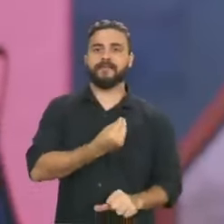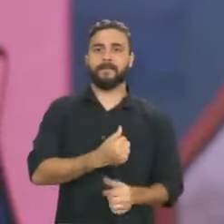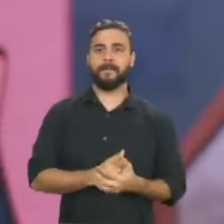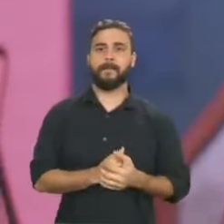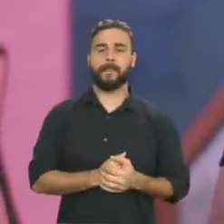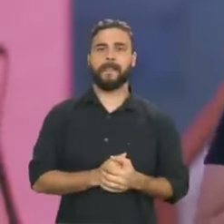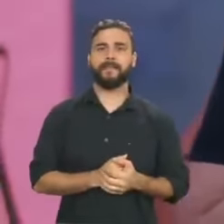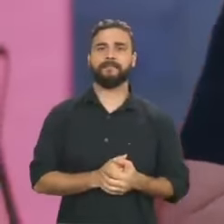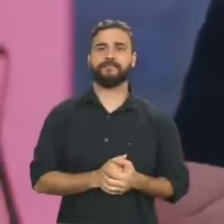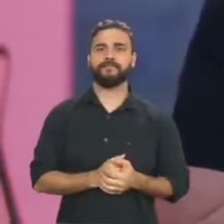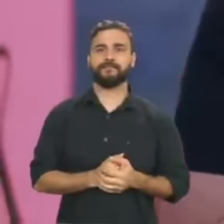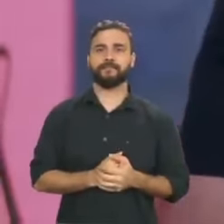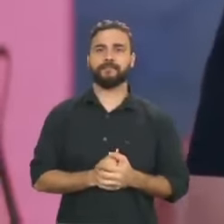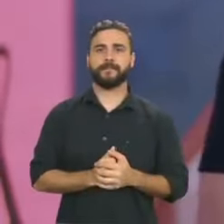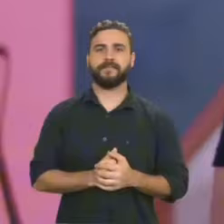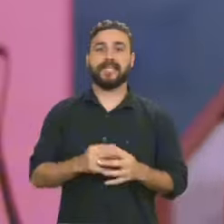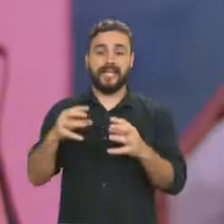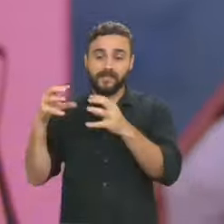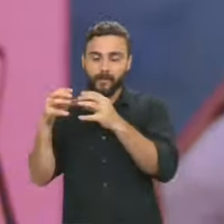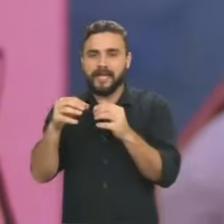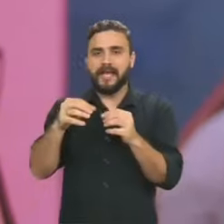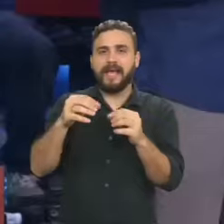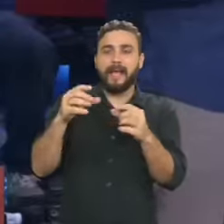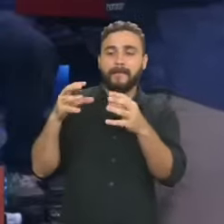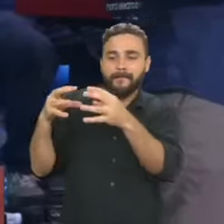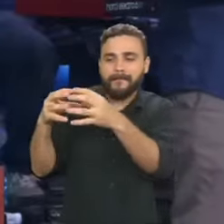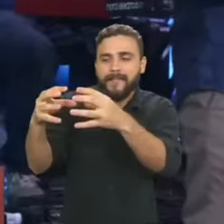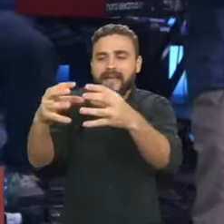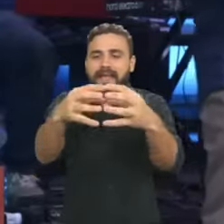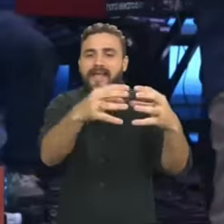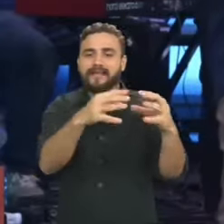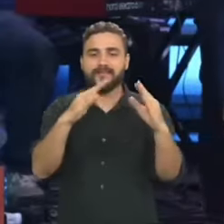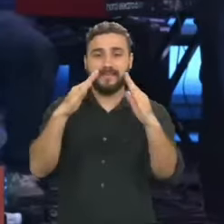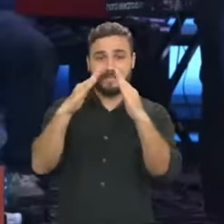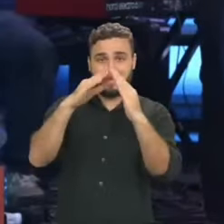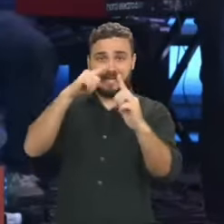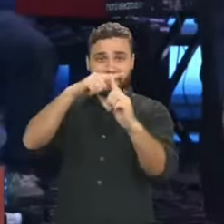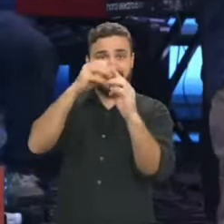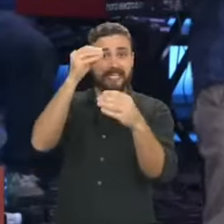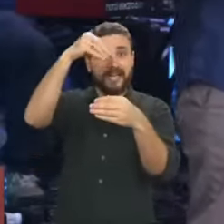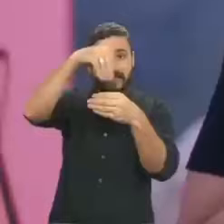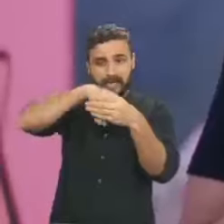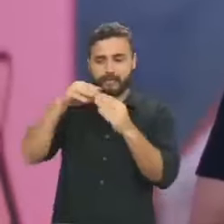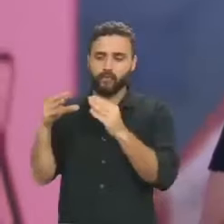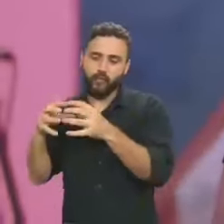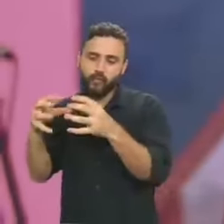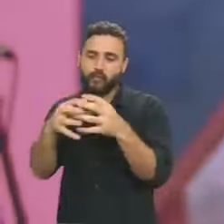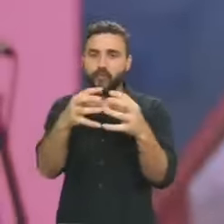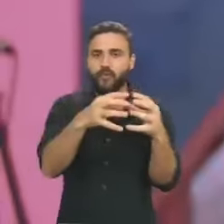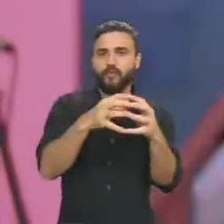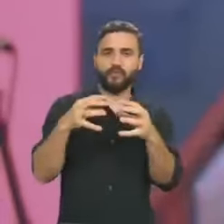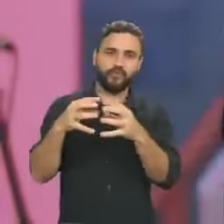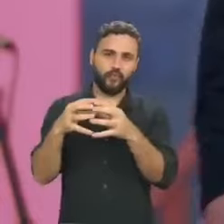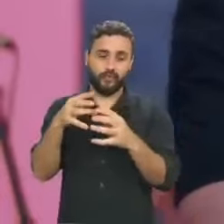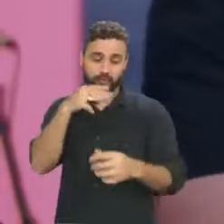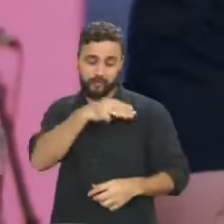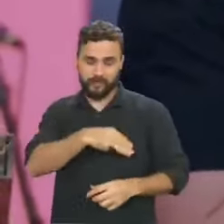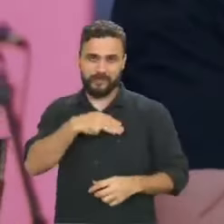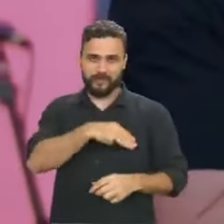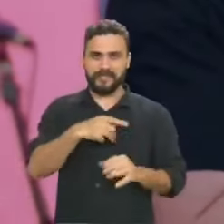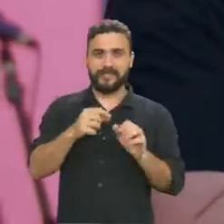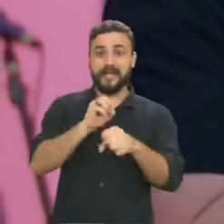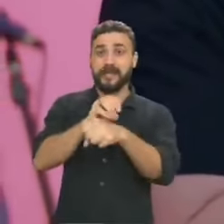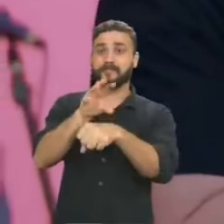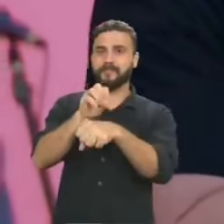a dinâmica dos pequenos grupos, das células, para o movimento missionário. Então eu quero indicar o